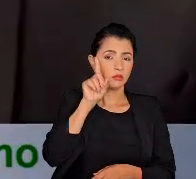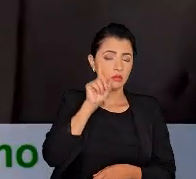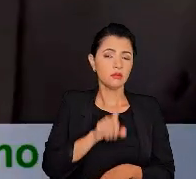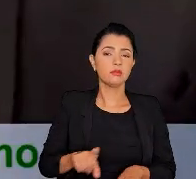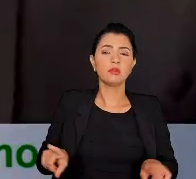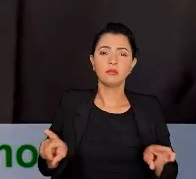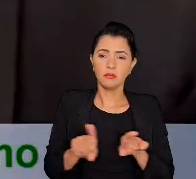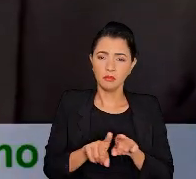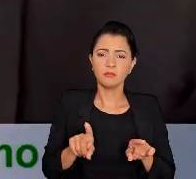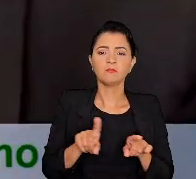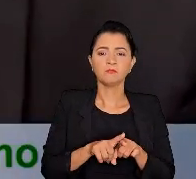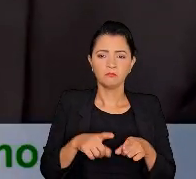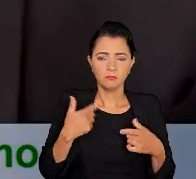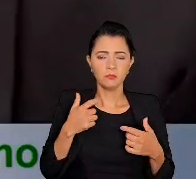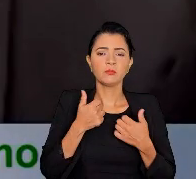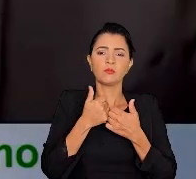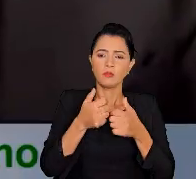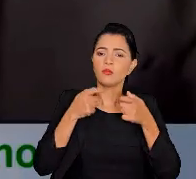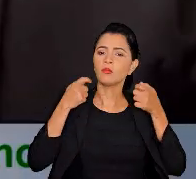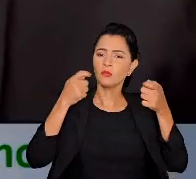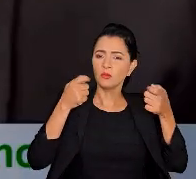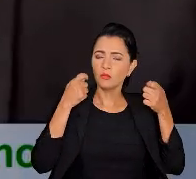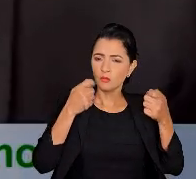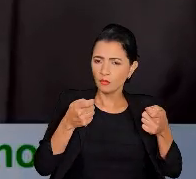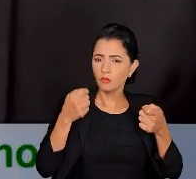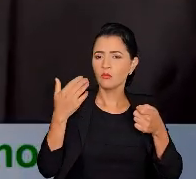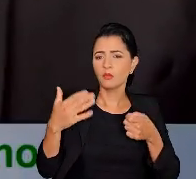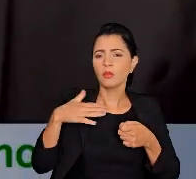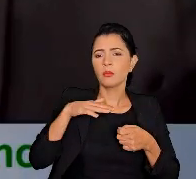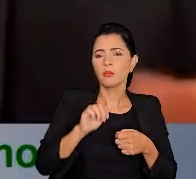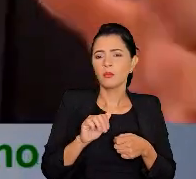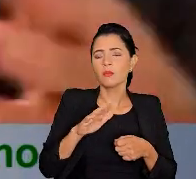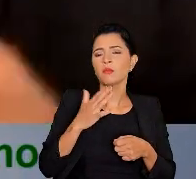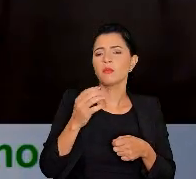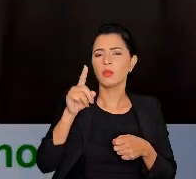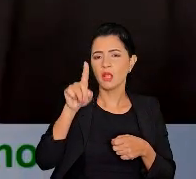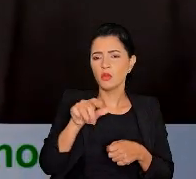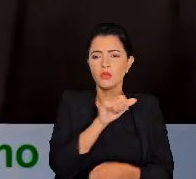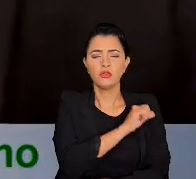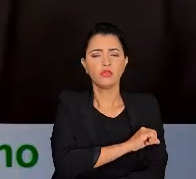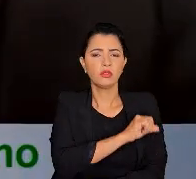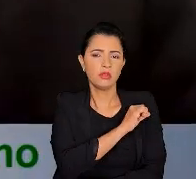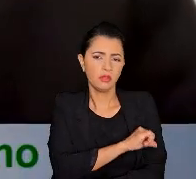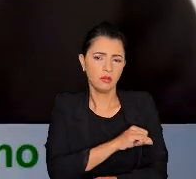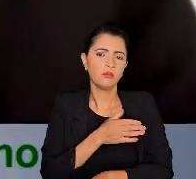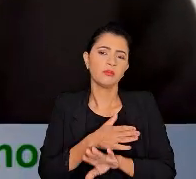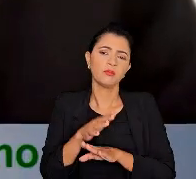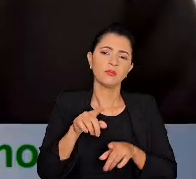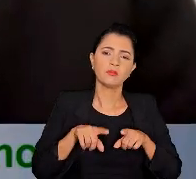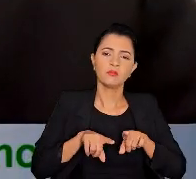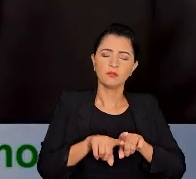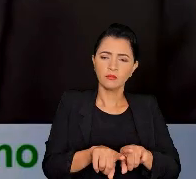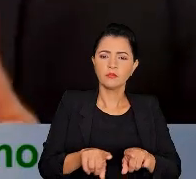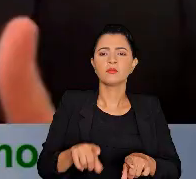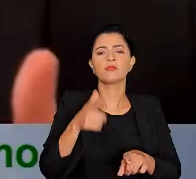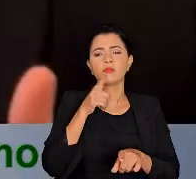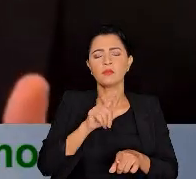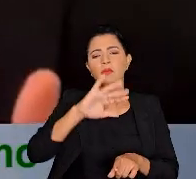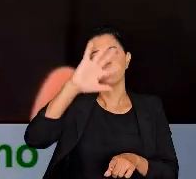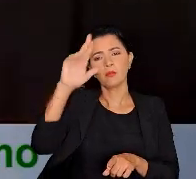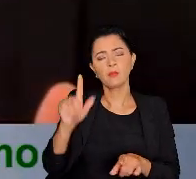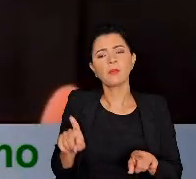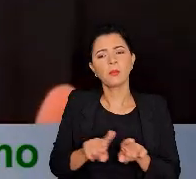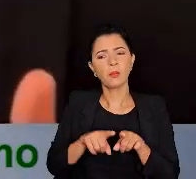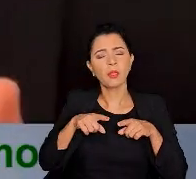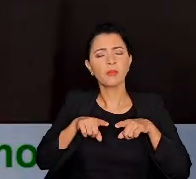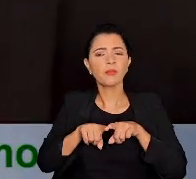nós aderimos a um manifesto do Babalaô Ivanir, do Rio de Janeiro, temos parcerias com a Educafro, temos uma parceria